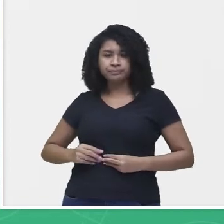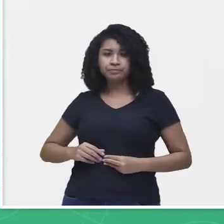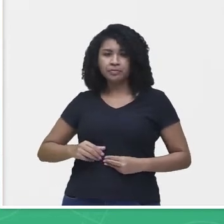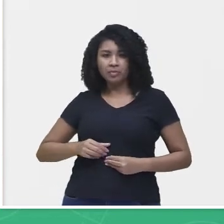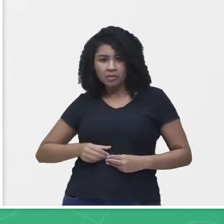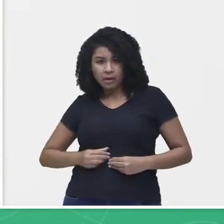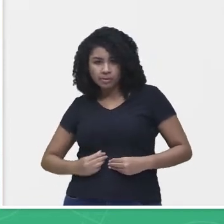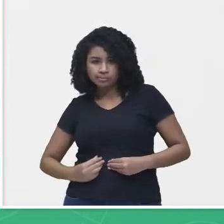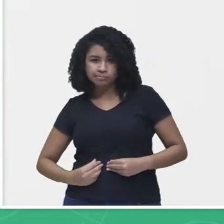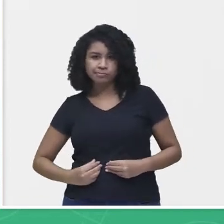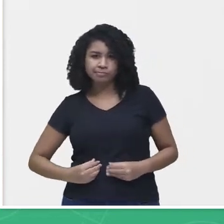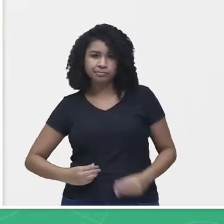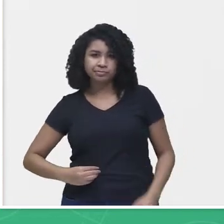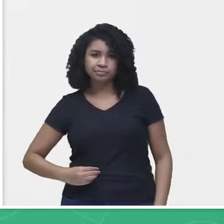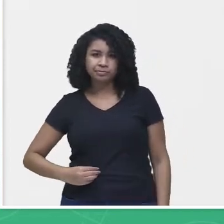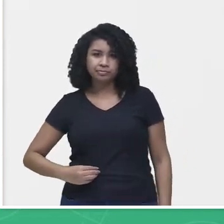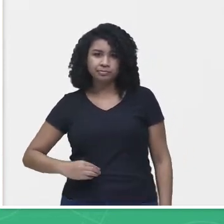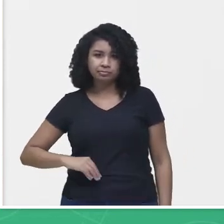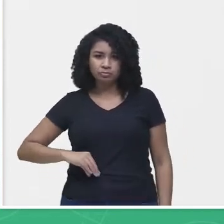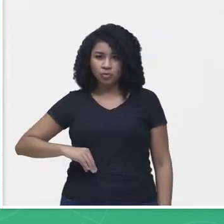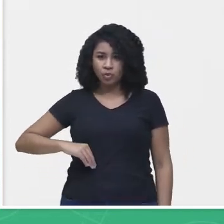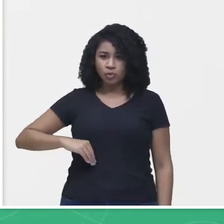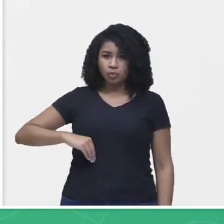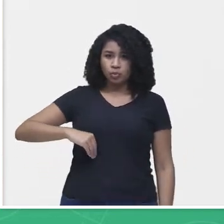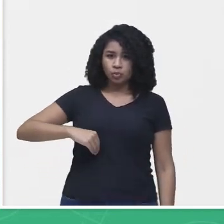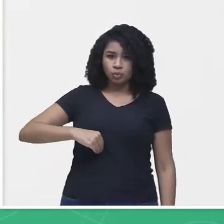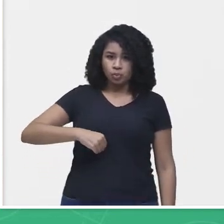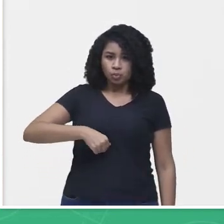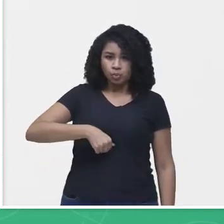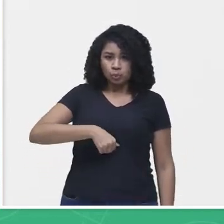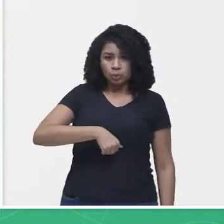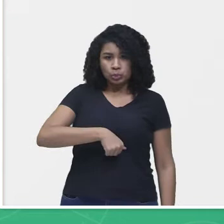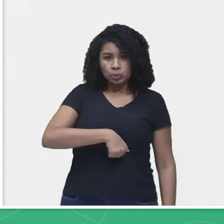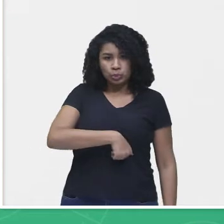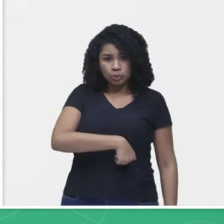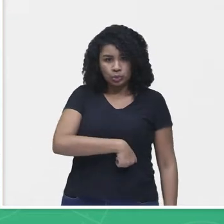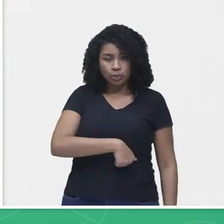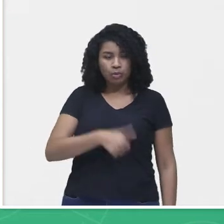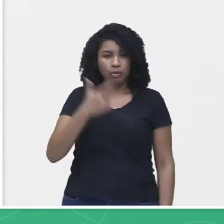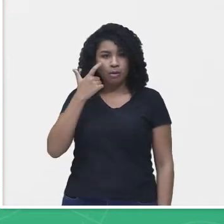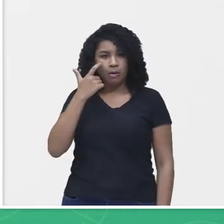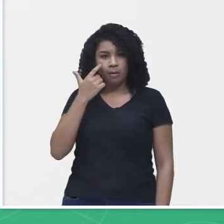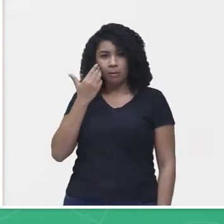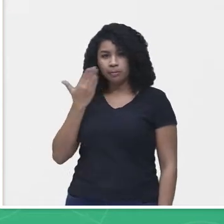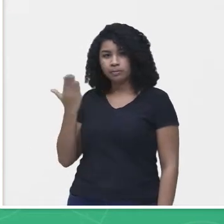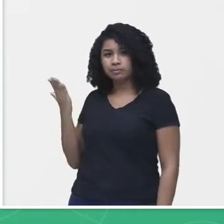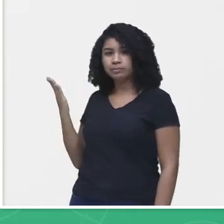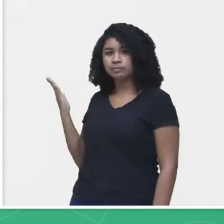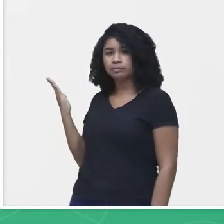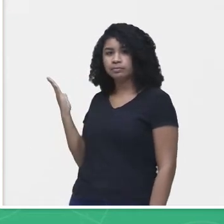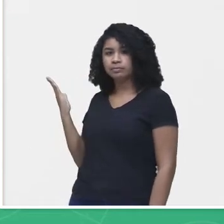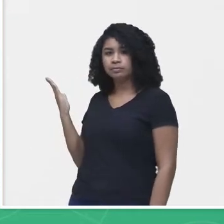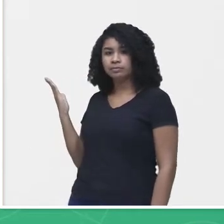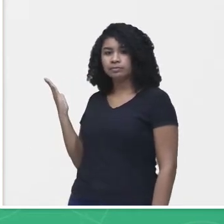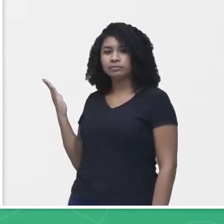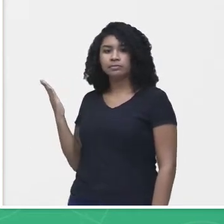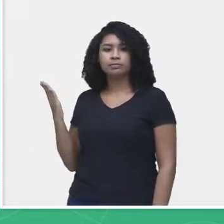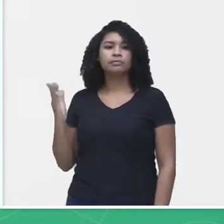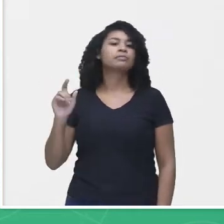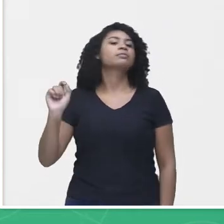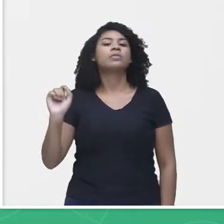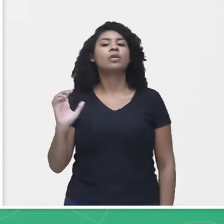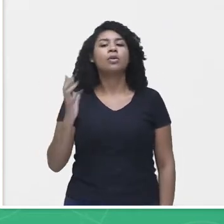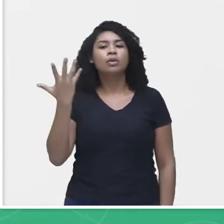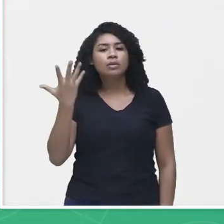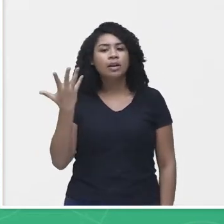grosso, chamado quilo, né? E aí, ele chega lá o quilo chega no intestino grosso e vai ocorrer o quê? A absorção